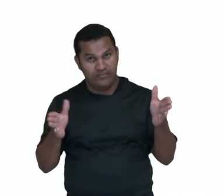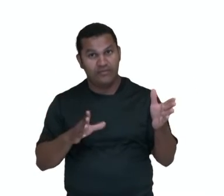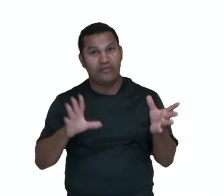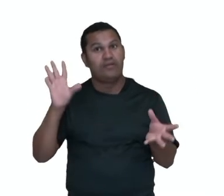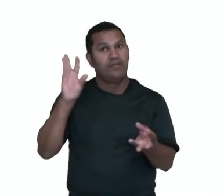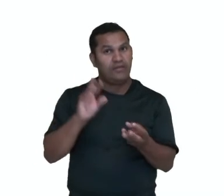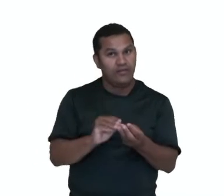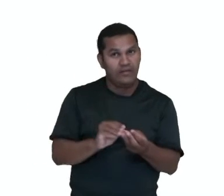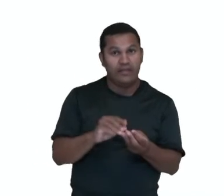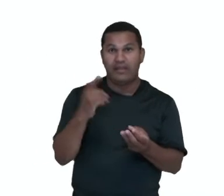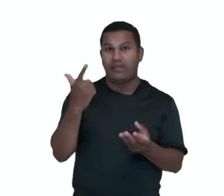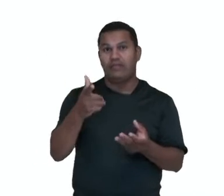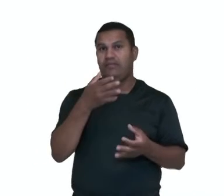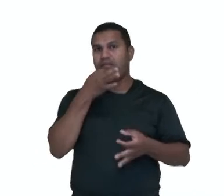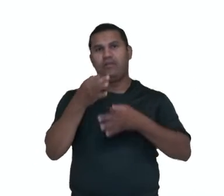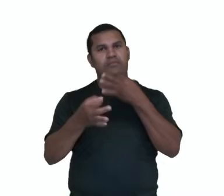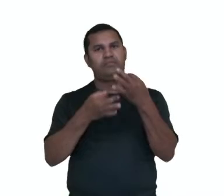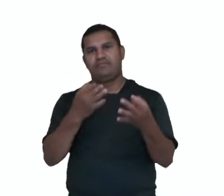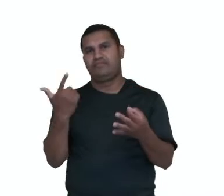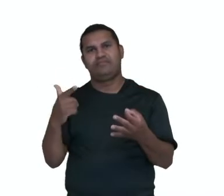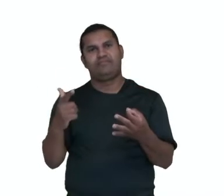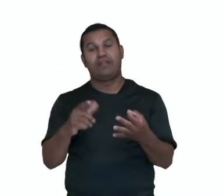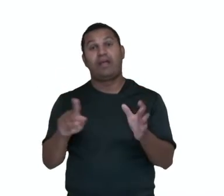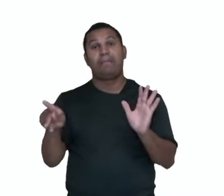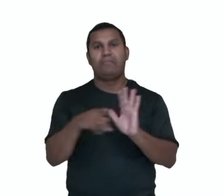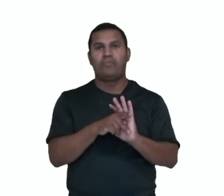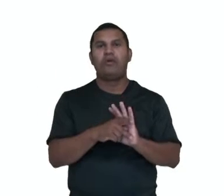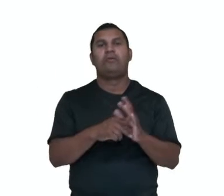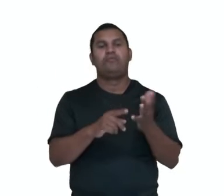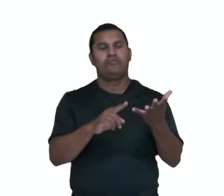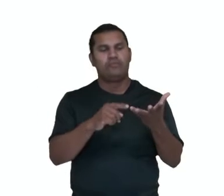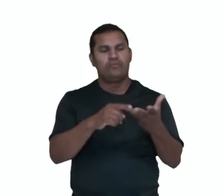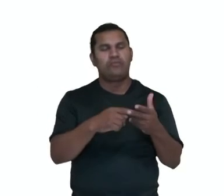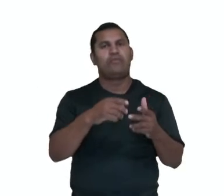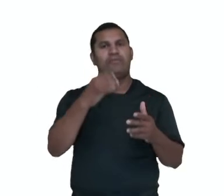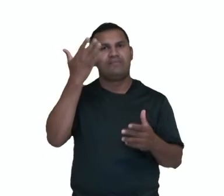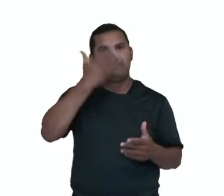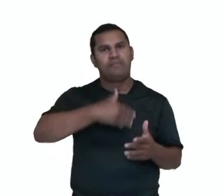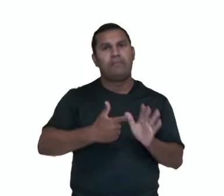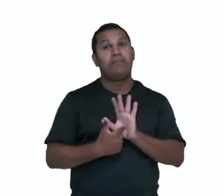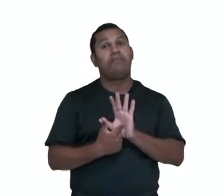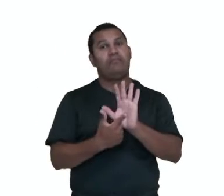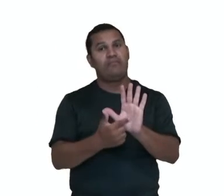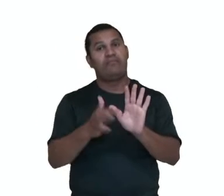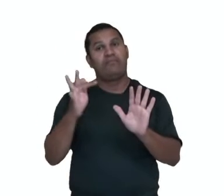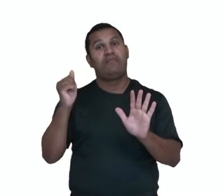não tem opinião, tá? Resenha é uma das formas de divulgação de produtos culturais.